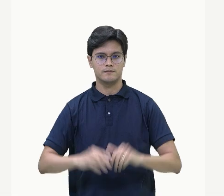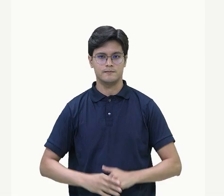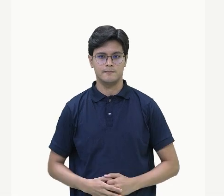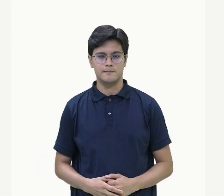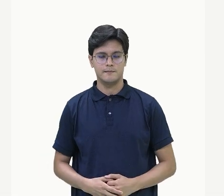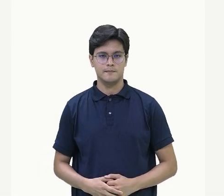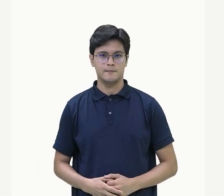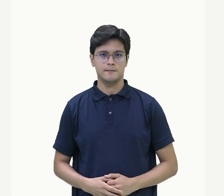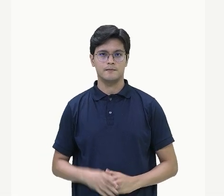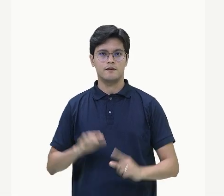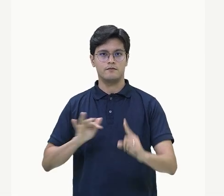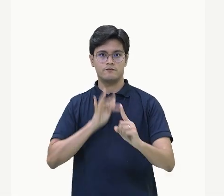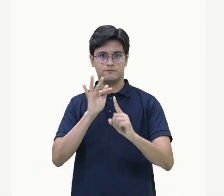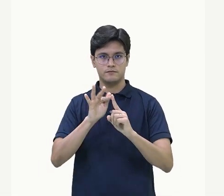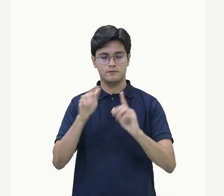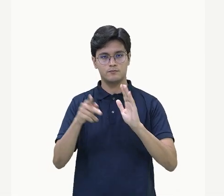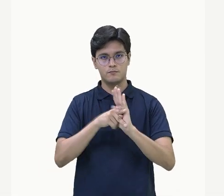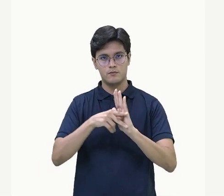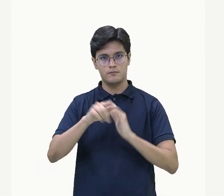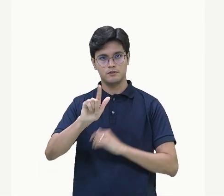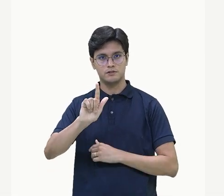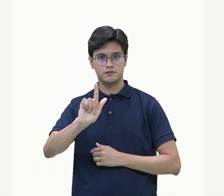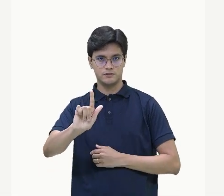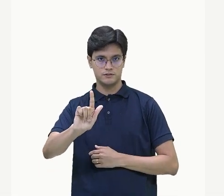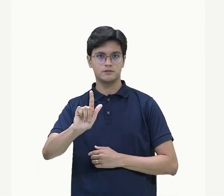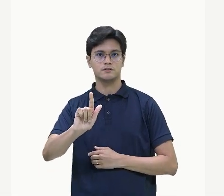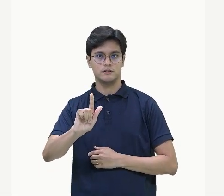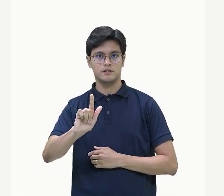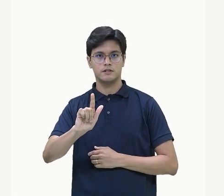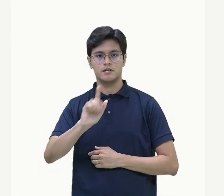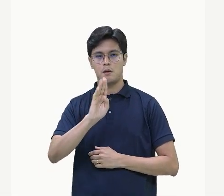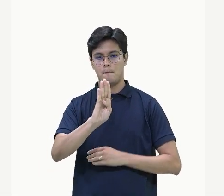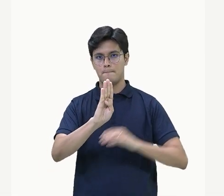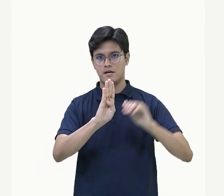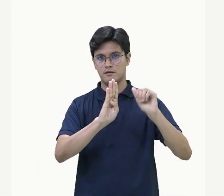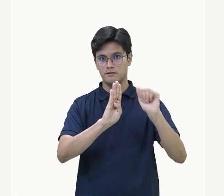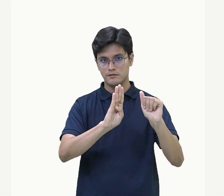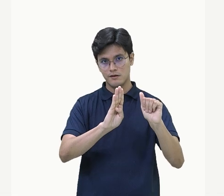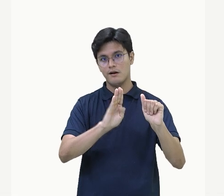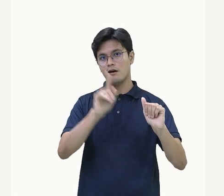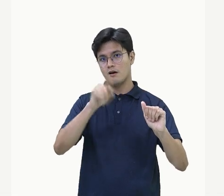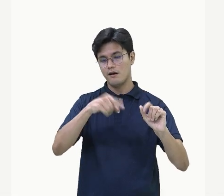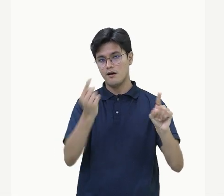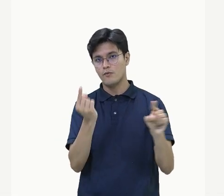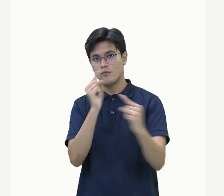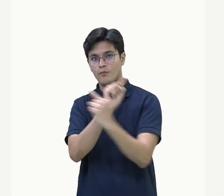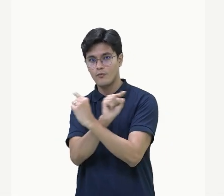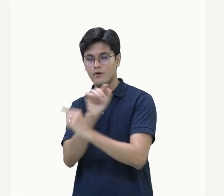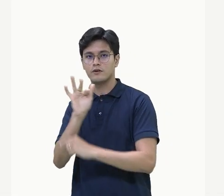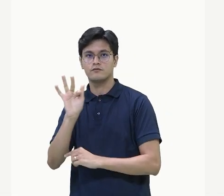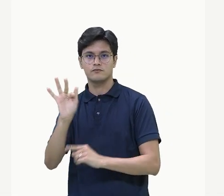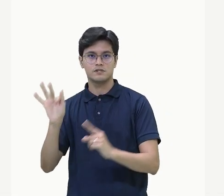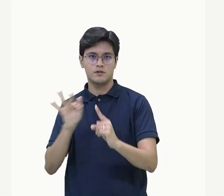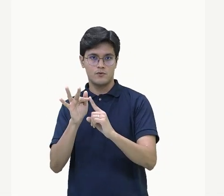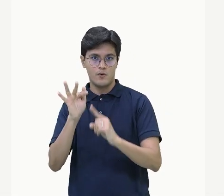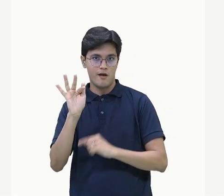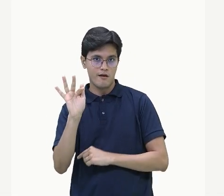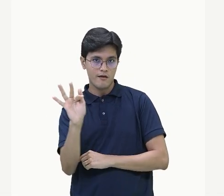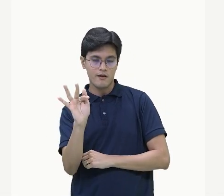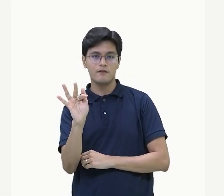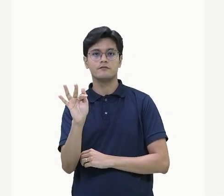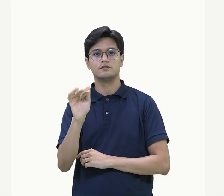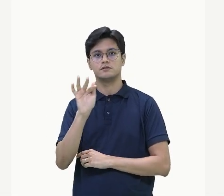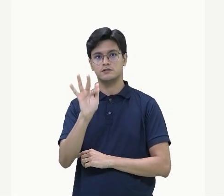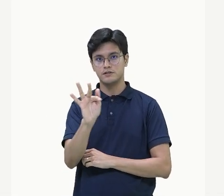Que a função g de b em a é função inversa da função f de a em b, uma vez